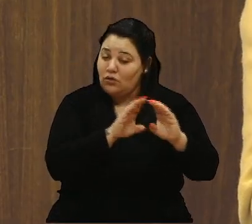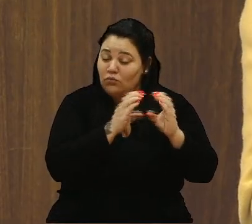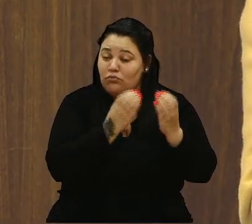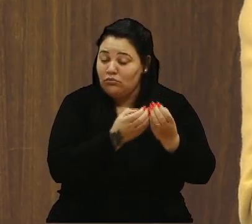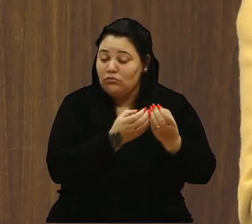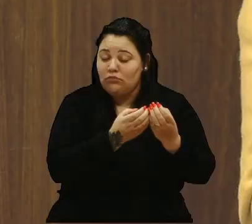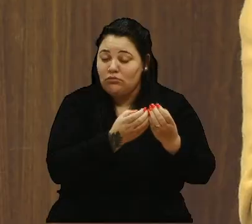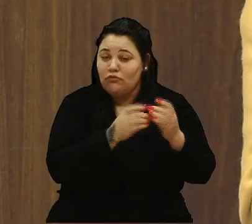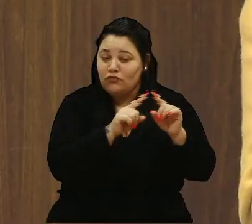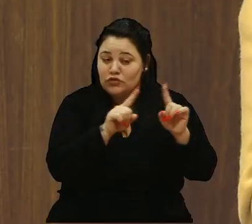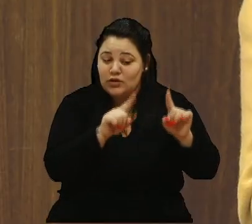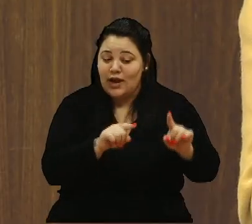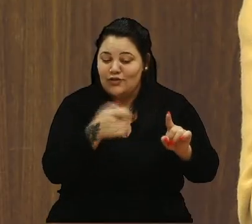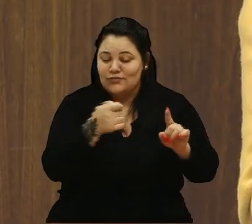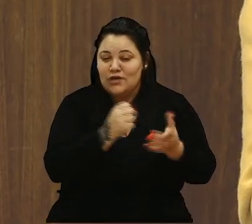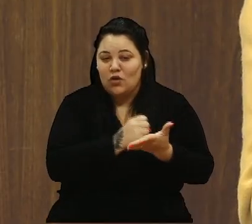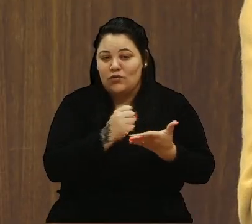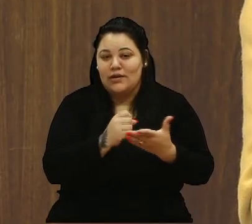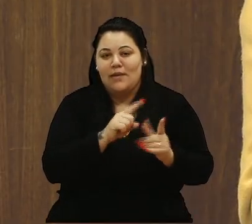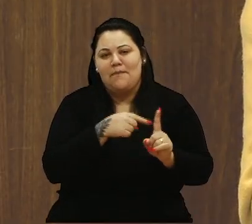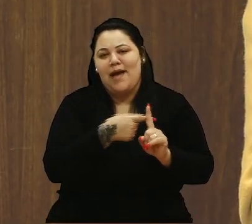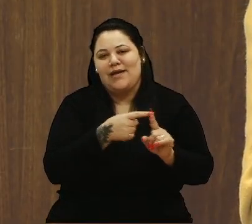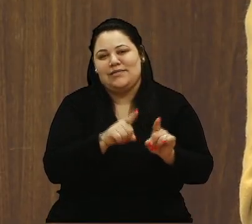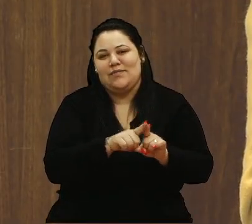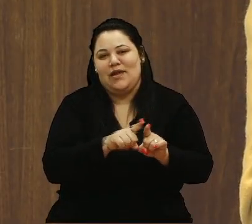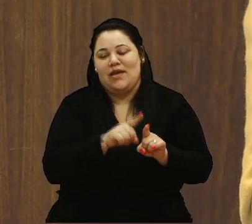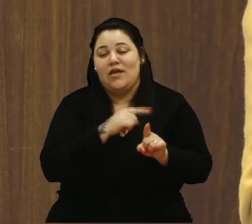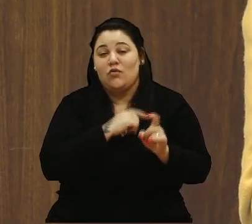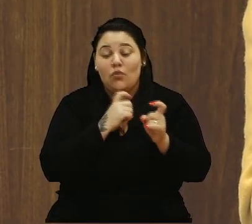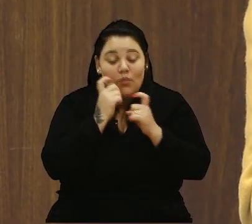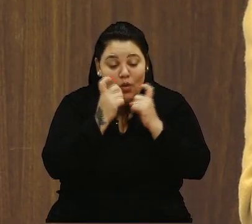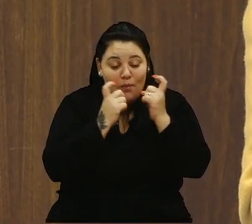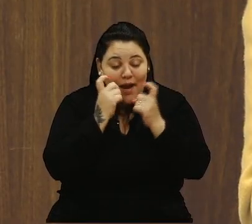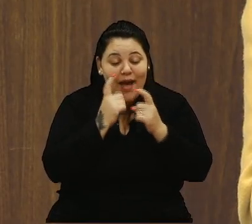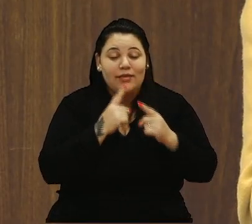nós precisamos de mais. E eu estou preocupada porque